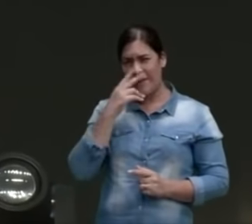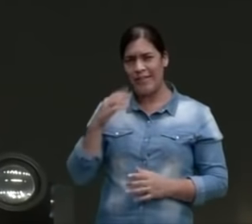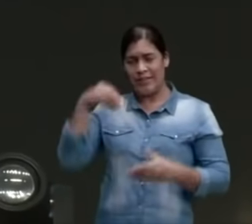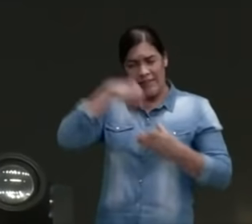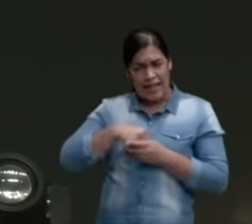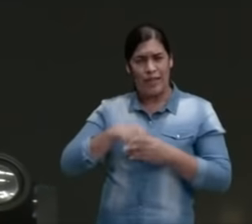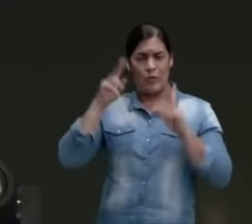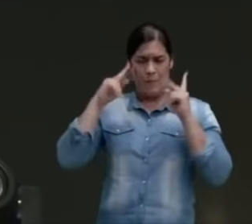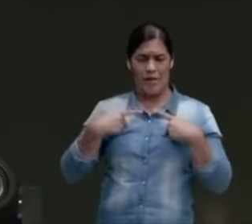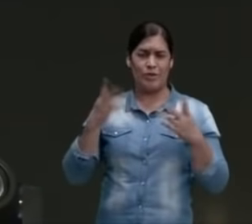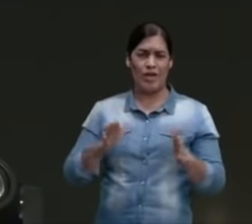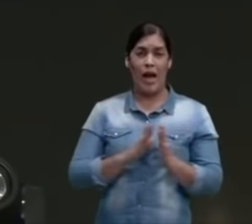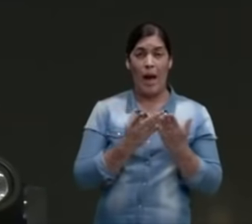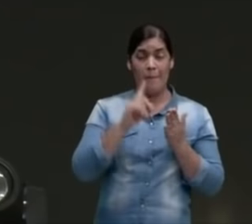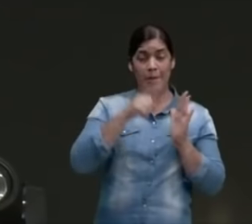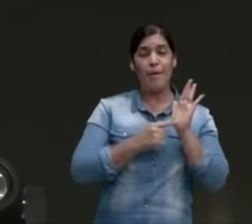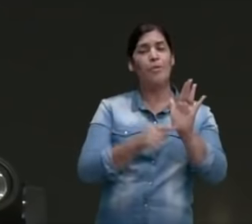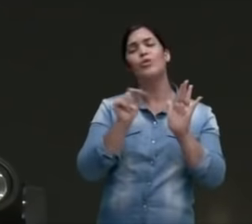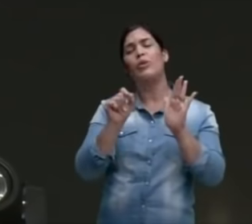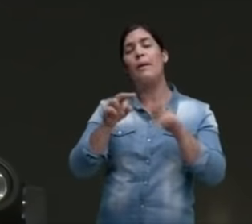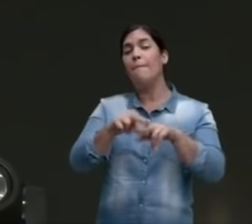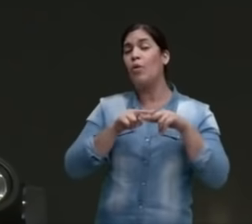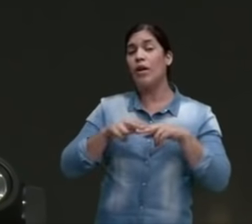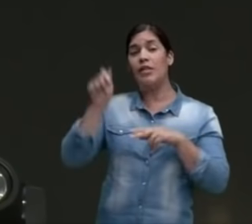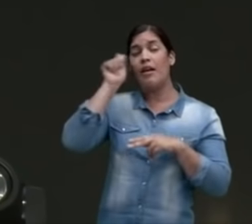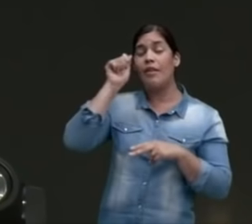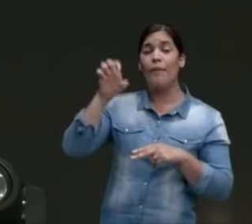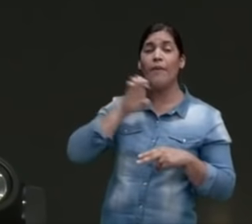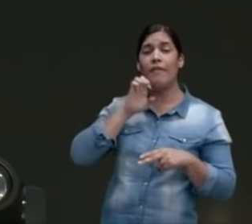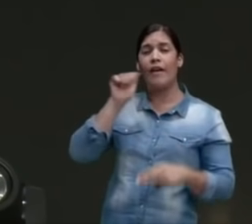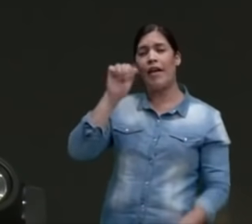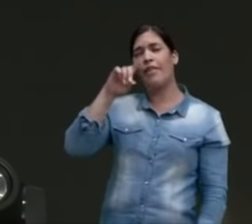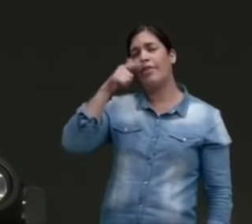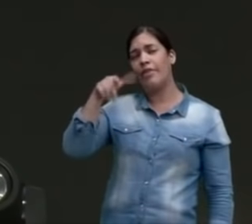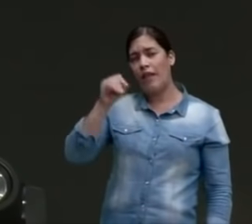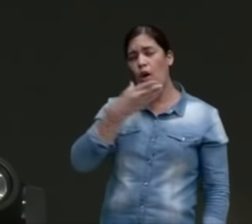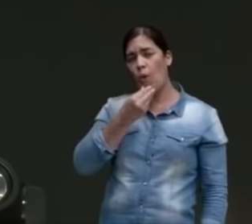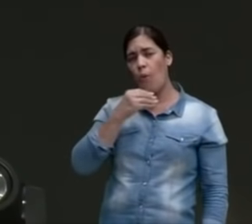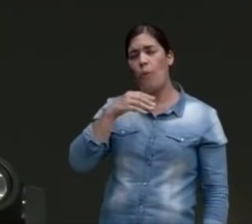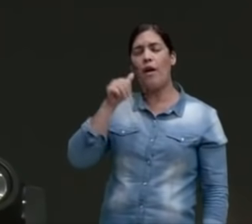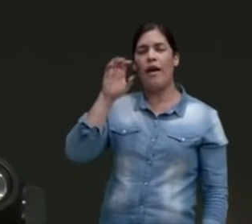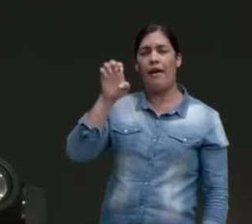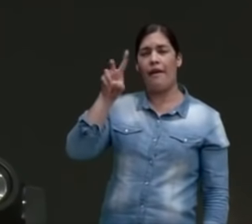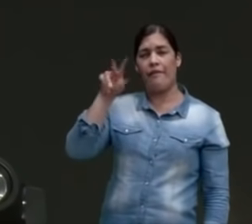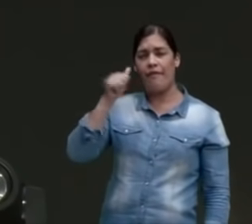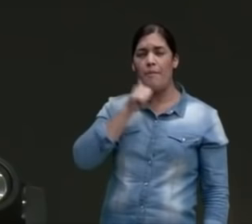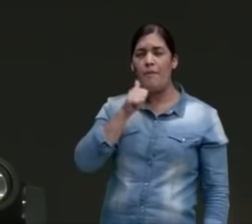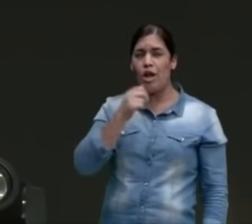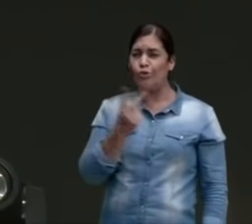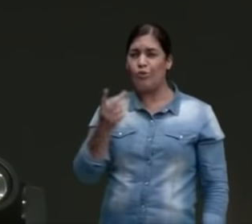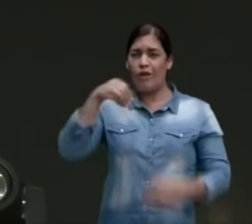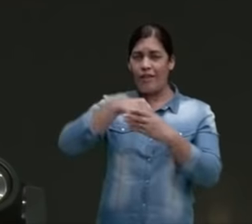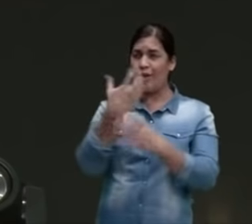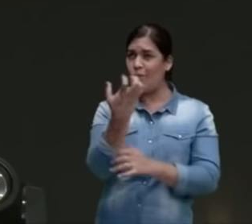humano. A Bíblia conta que isso é por causa de Adão e Eva, que eles desobedeceram a Deus. E por causa daquela desobediência, o